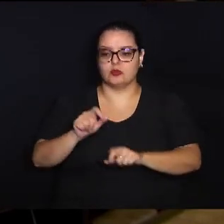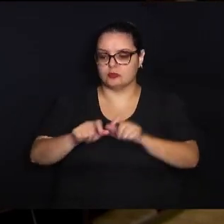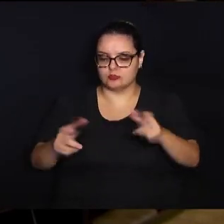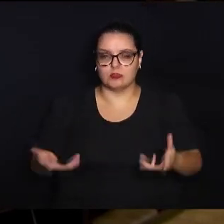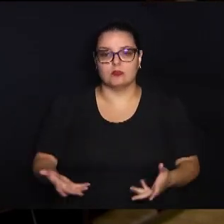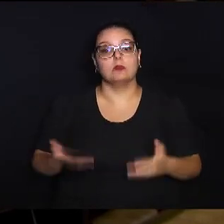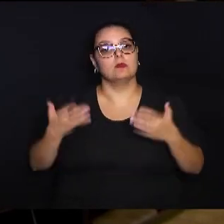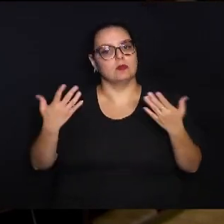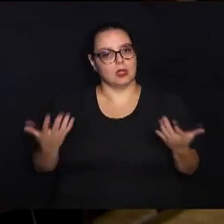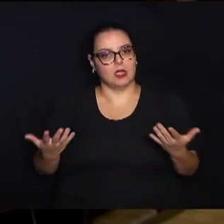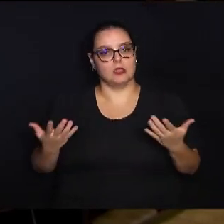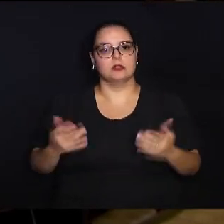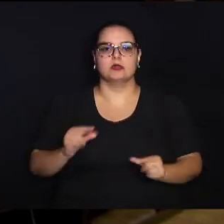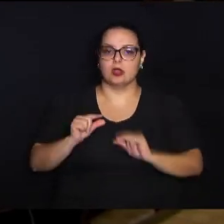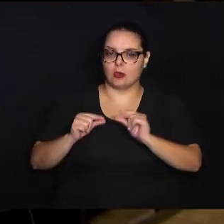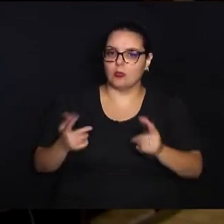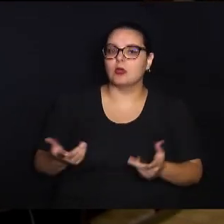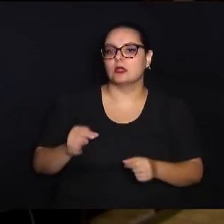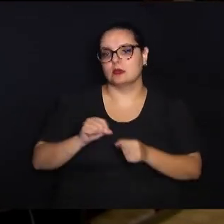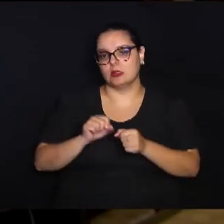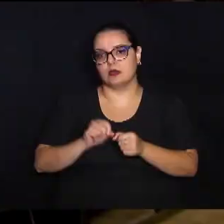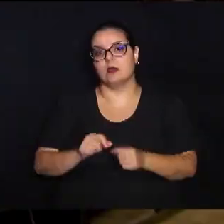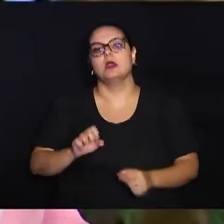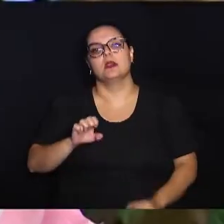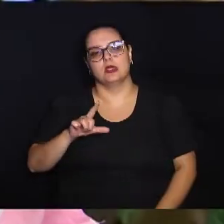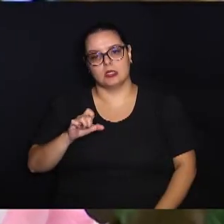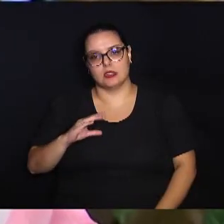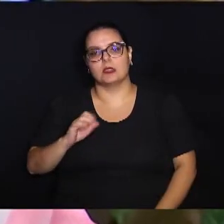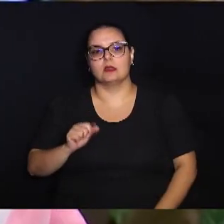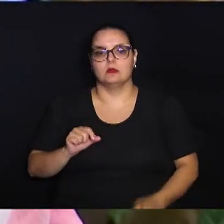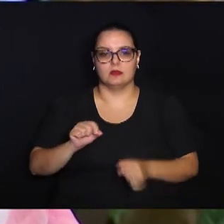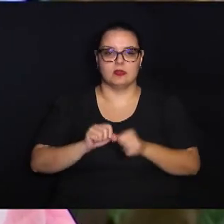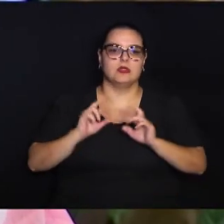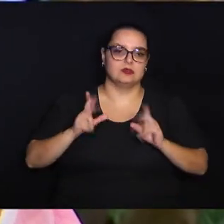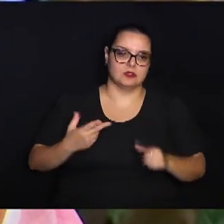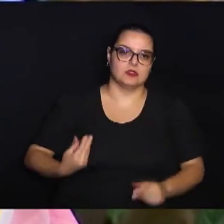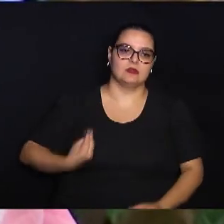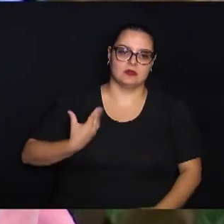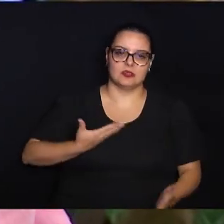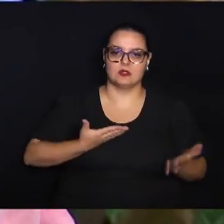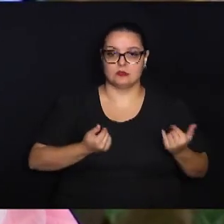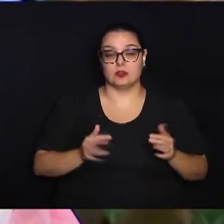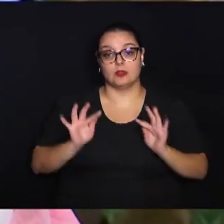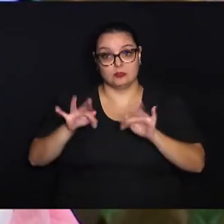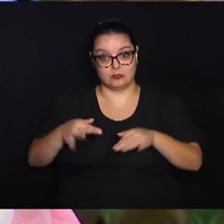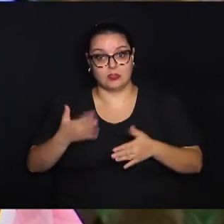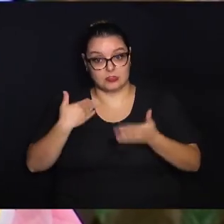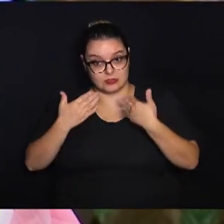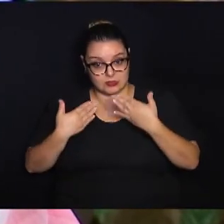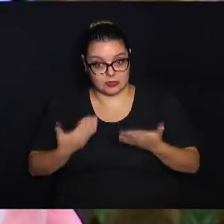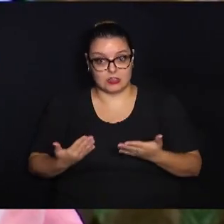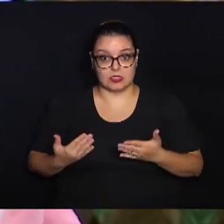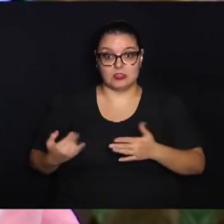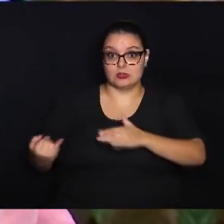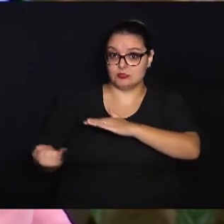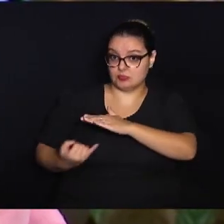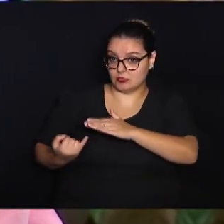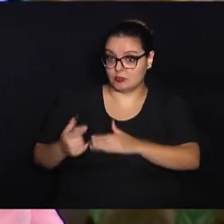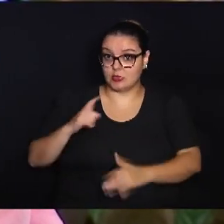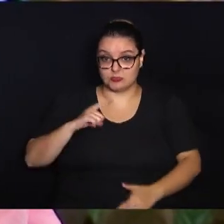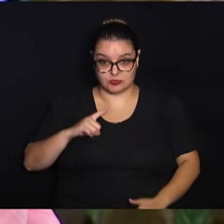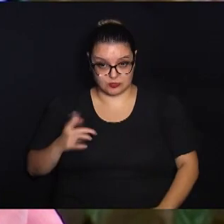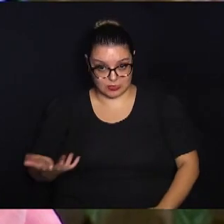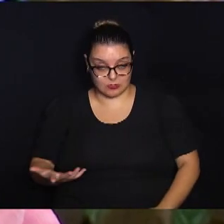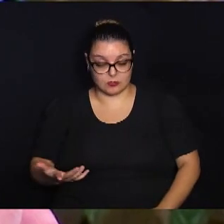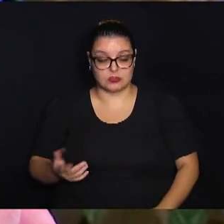porque tem feito a diferença na vida desses jovens. No final desta conversa informal que a gente teve com eles,